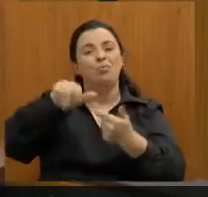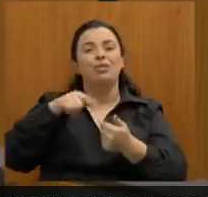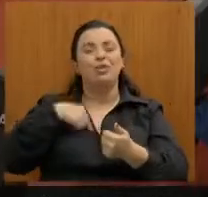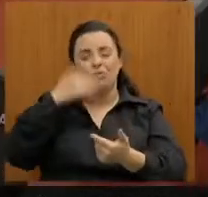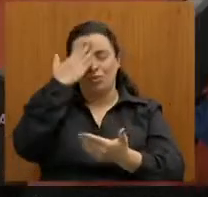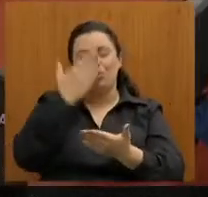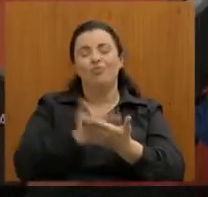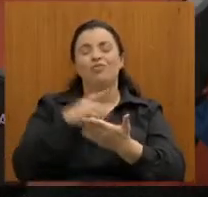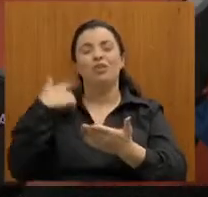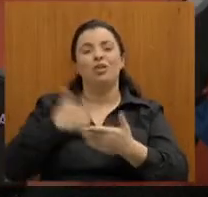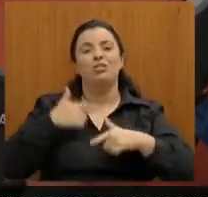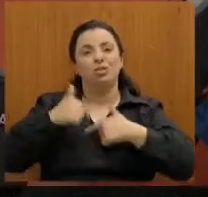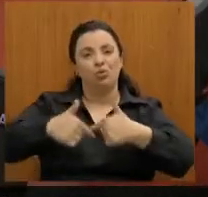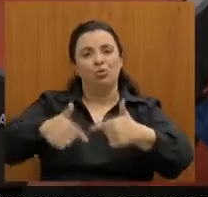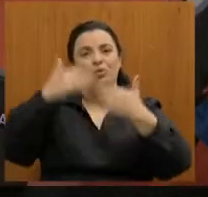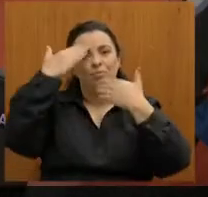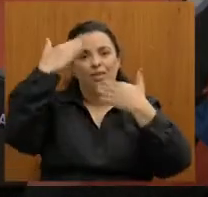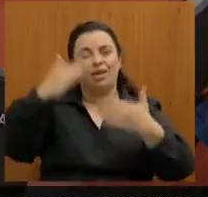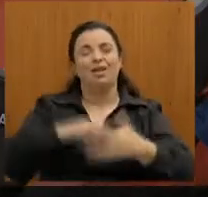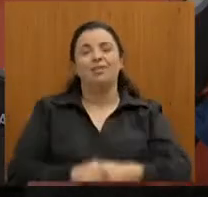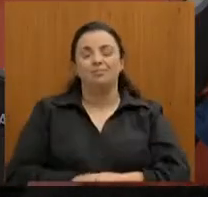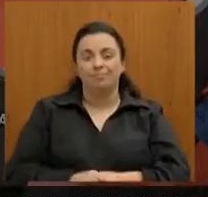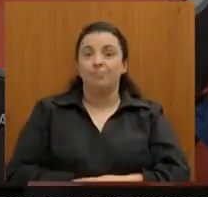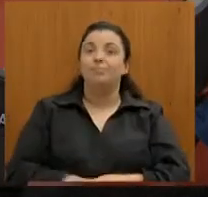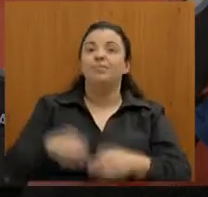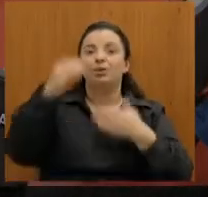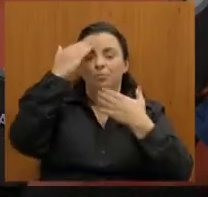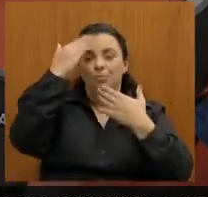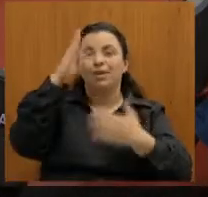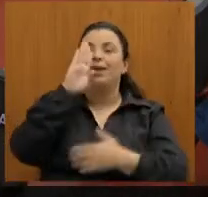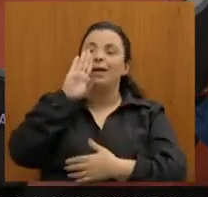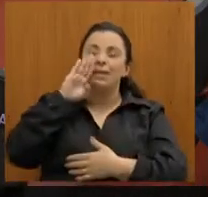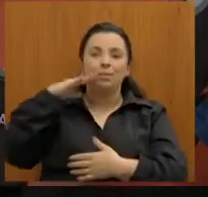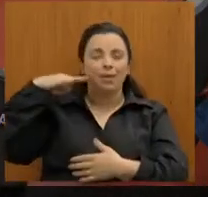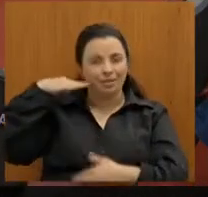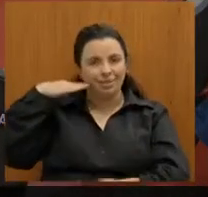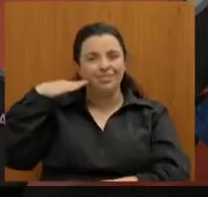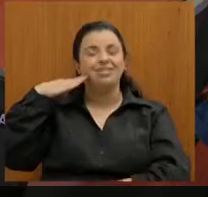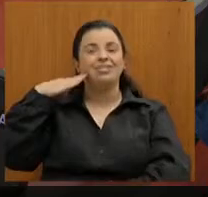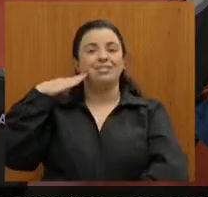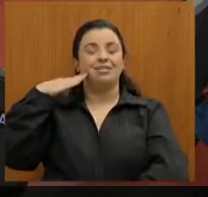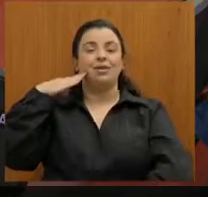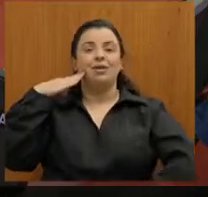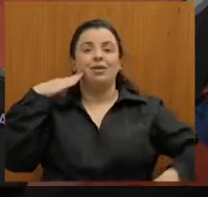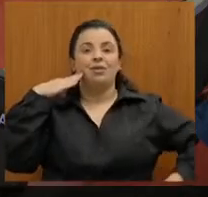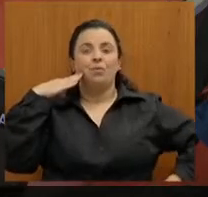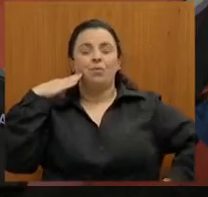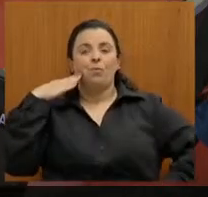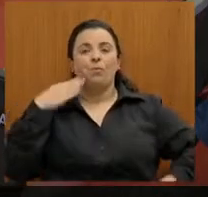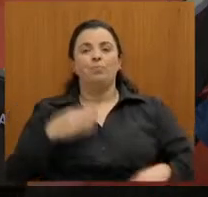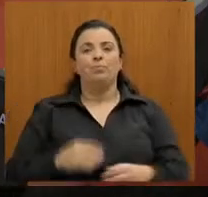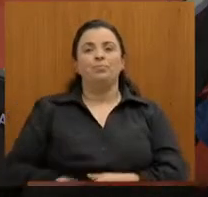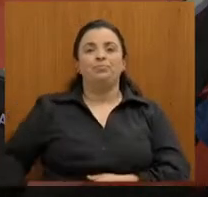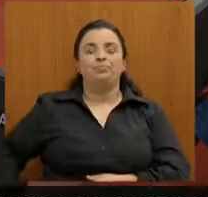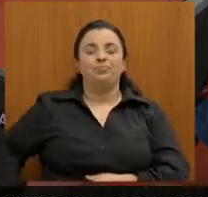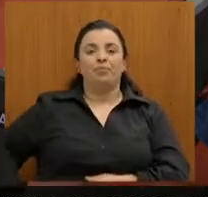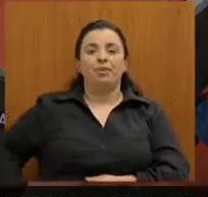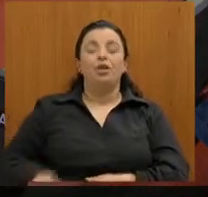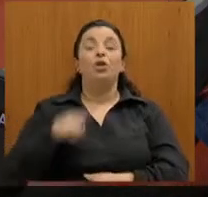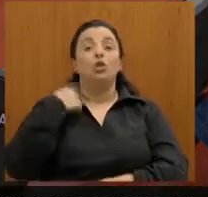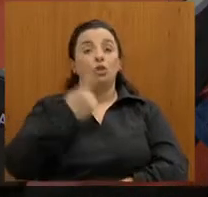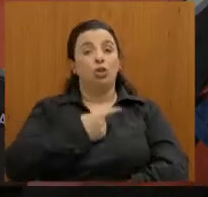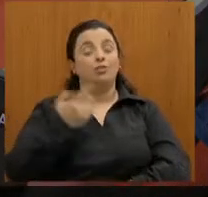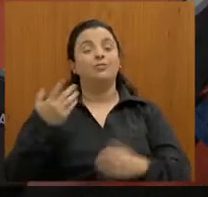obrigado bom obrigada deitada Beatriz Cerqueira nós